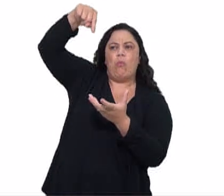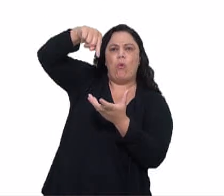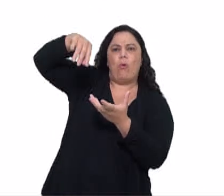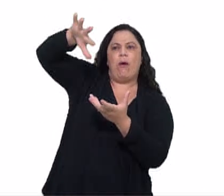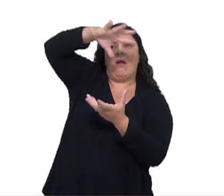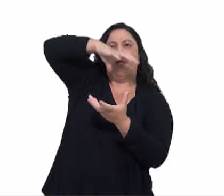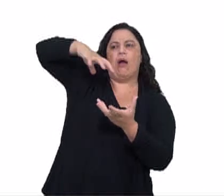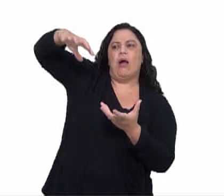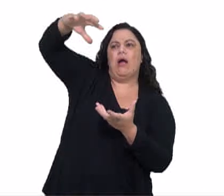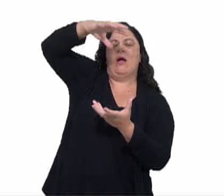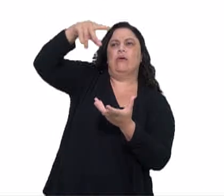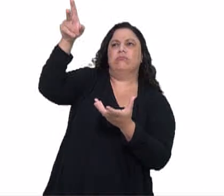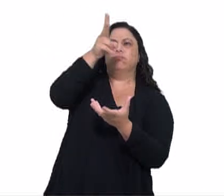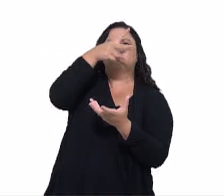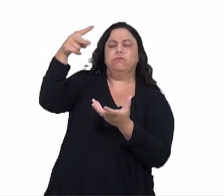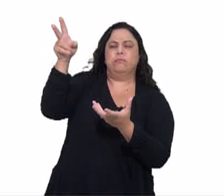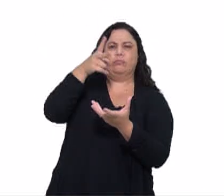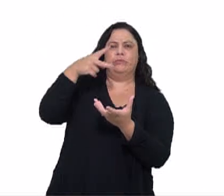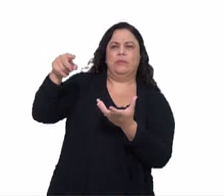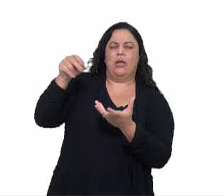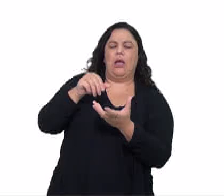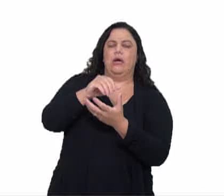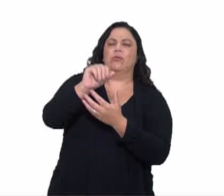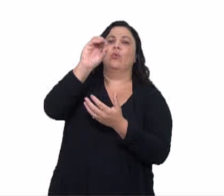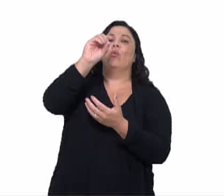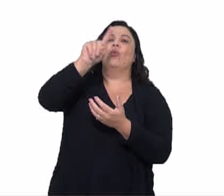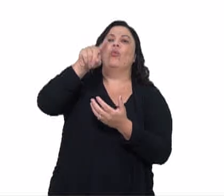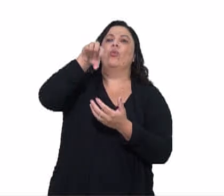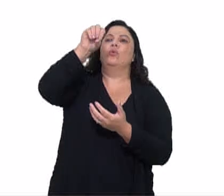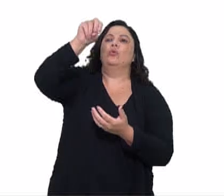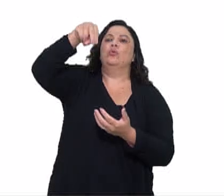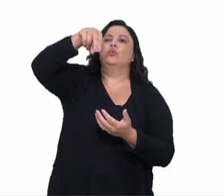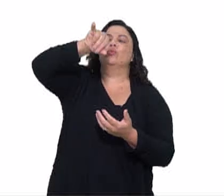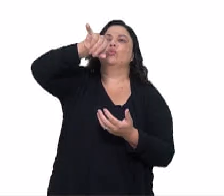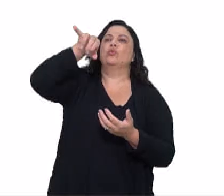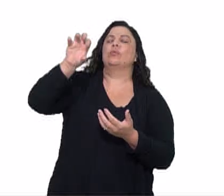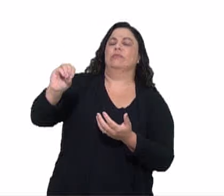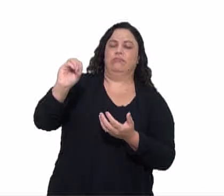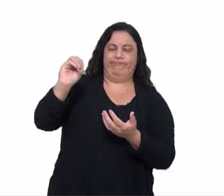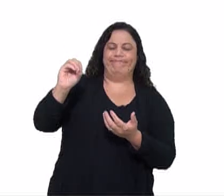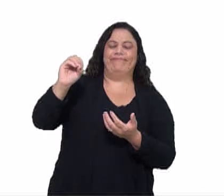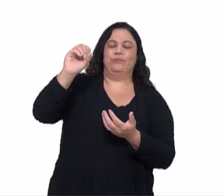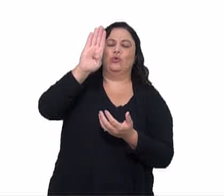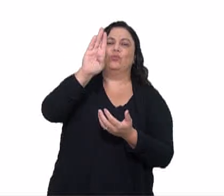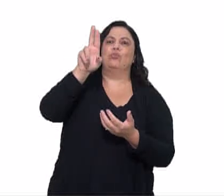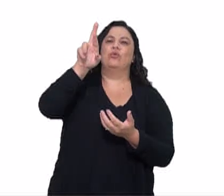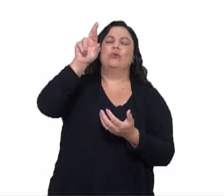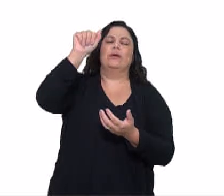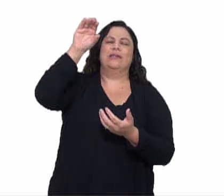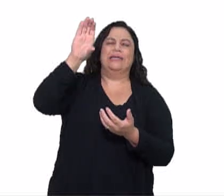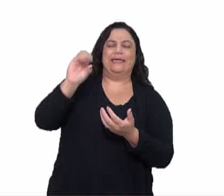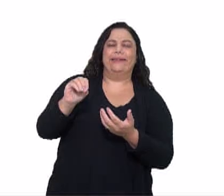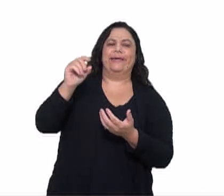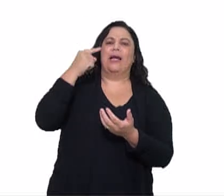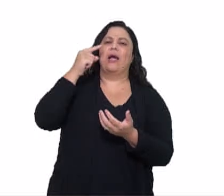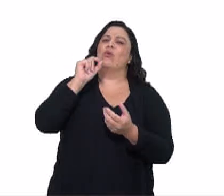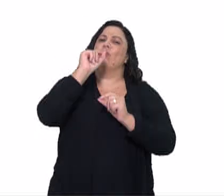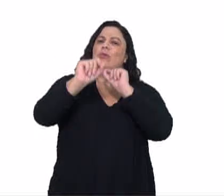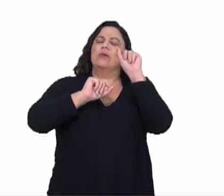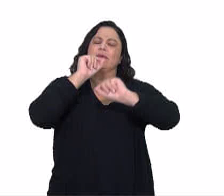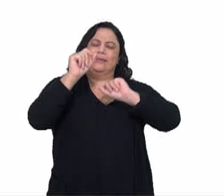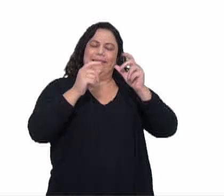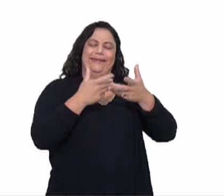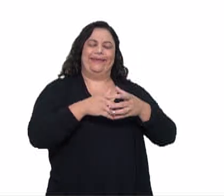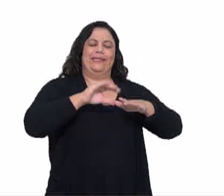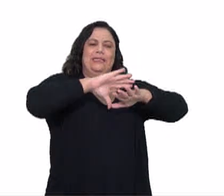que mudaram os ventos da Antártida e aqueceram a água que corrói as bases do gelo, disseram os